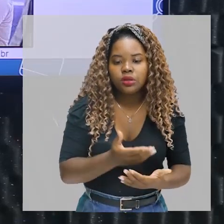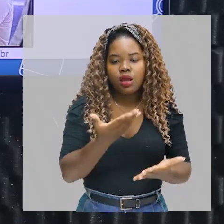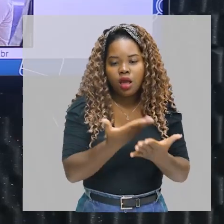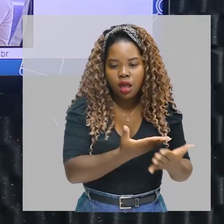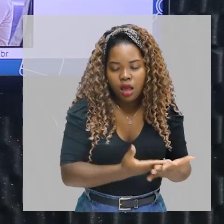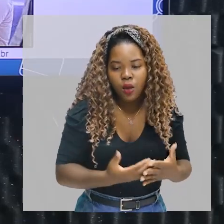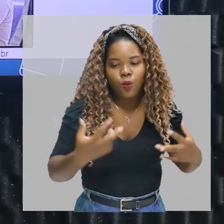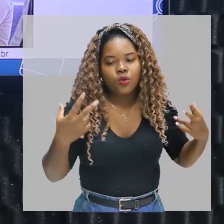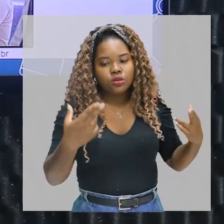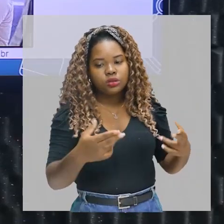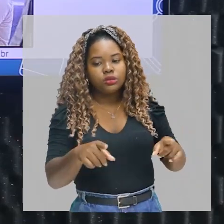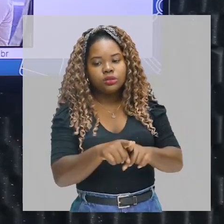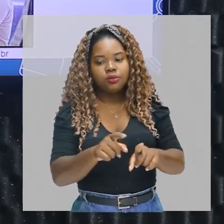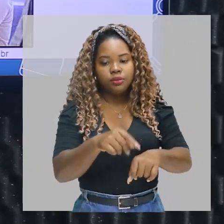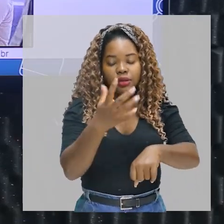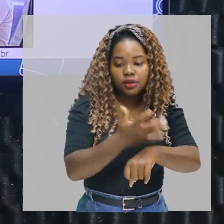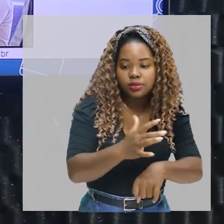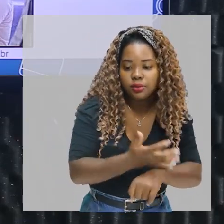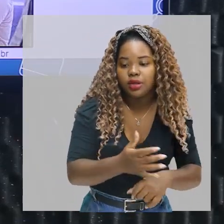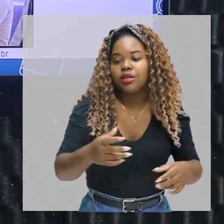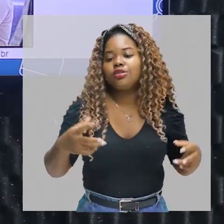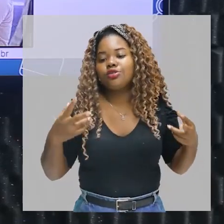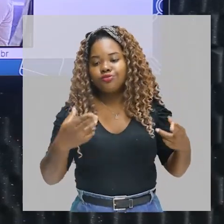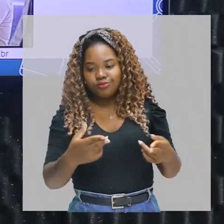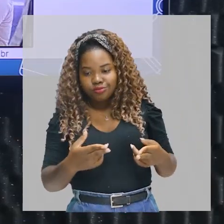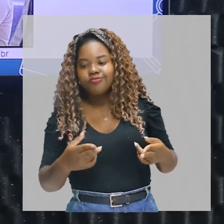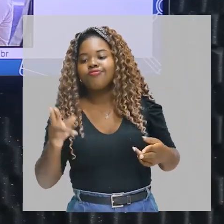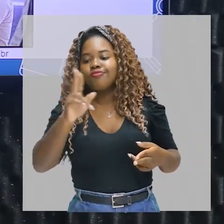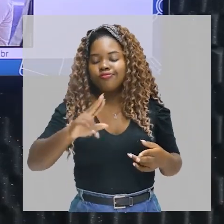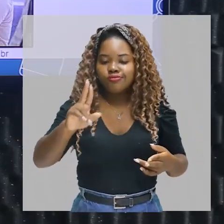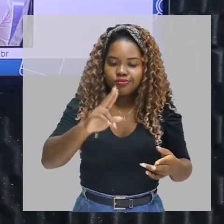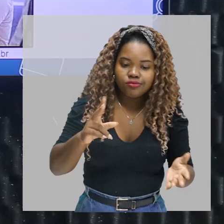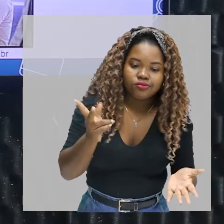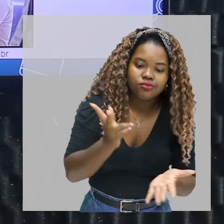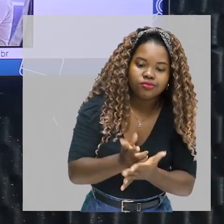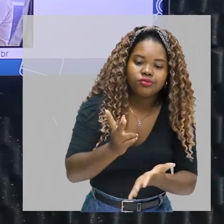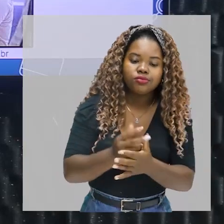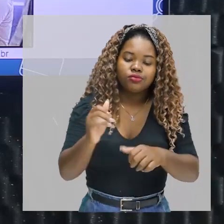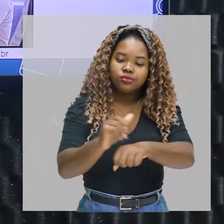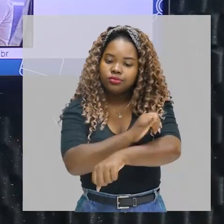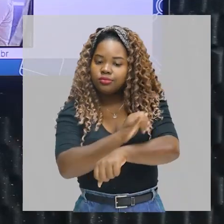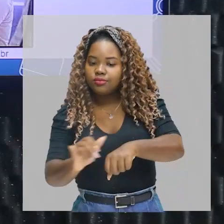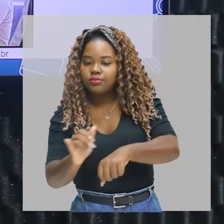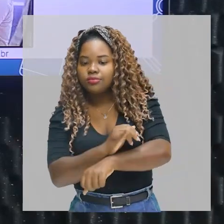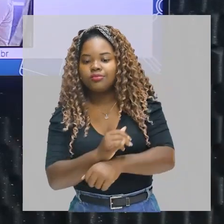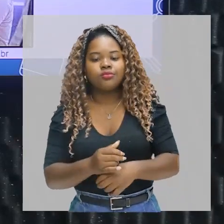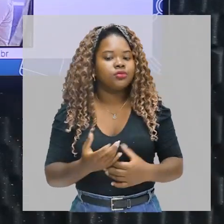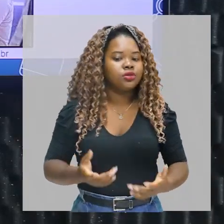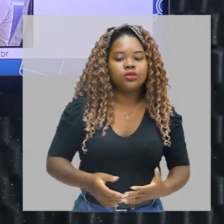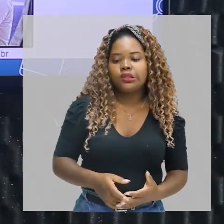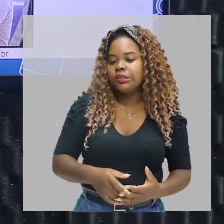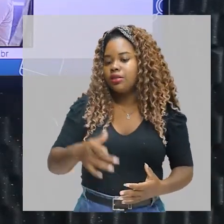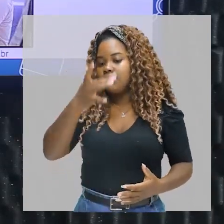mesma aula, os mesmos exercícios, utilizar sempre a mesma estratégia pode desmotivar os nossos